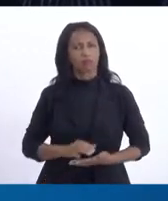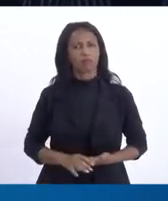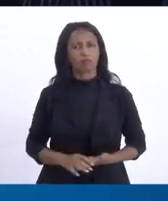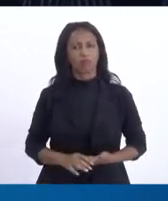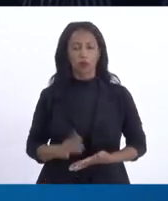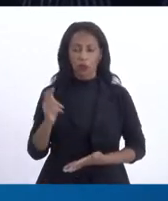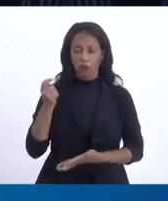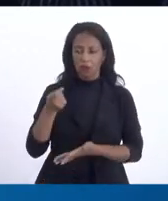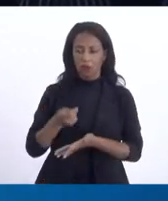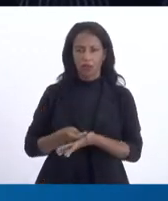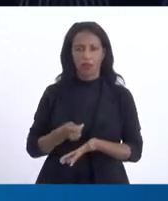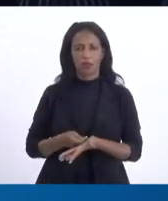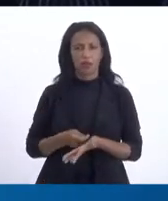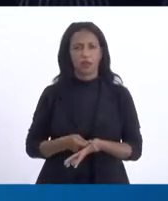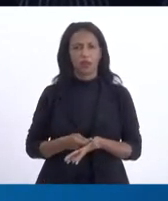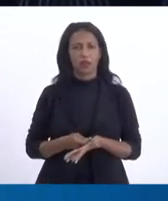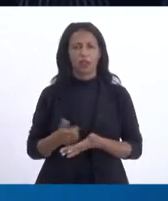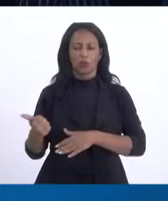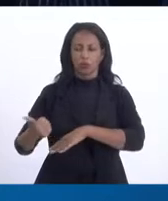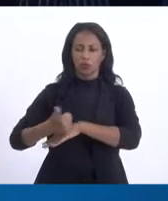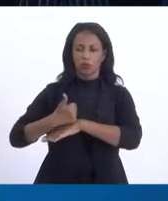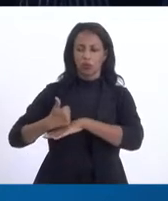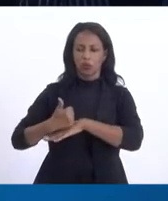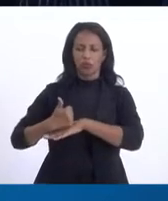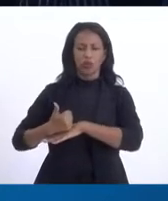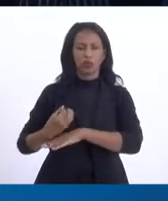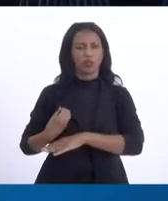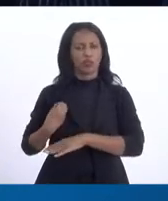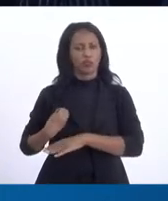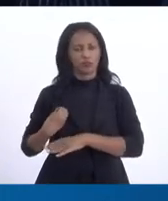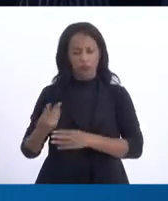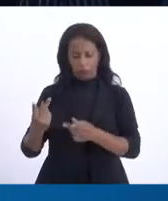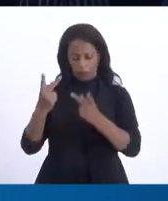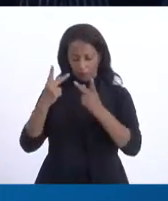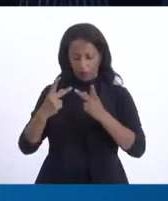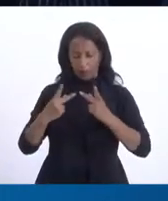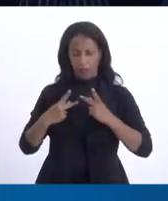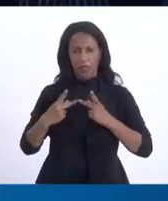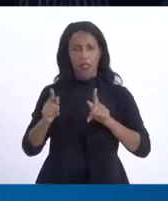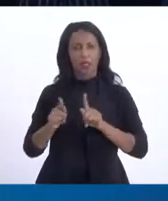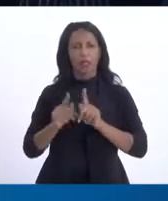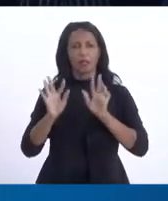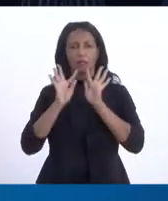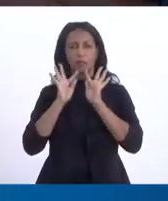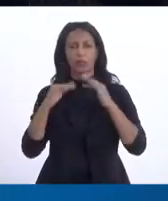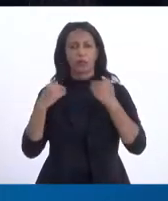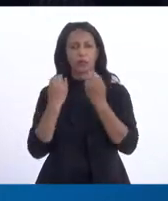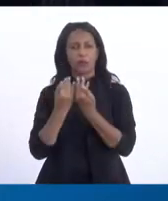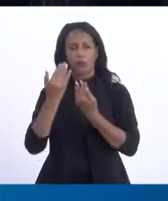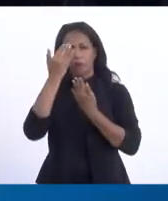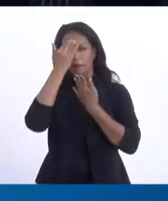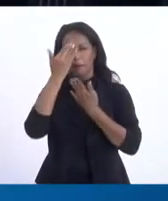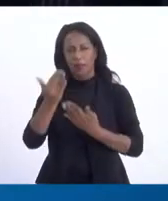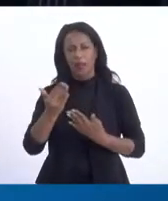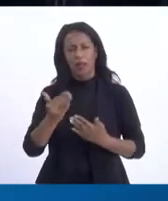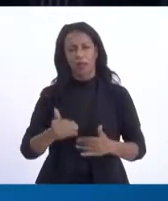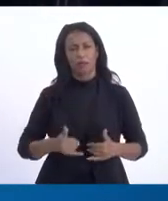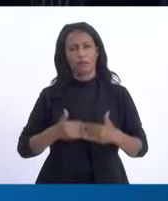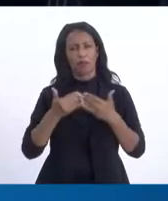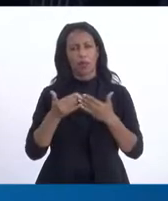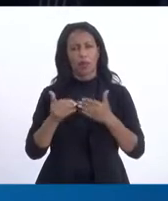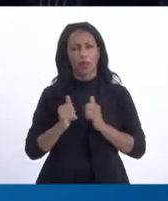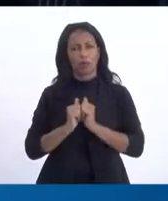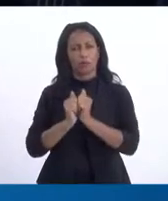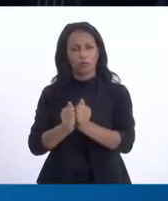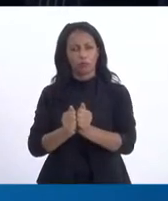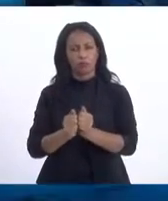com a garantia de uma dignidade de vida para si e para as suas famílias. Muito obrigado pela honra de acompanhá-lo.